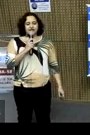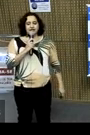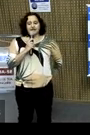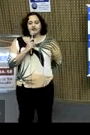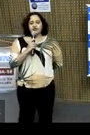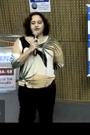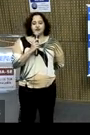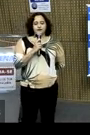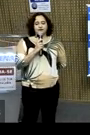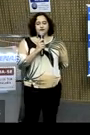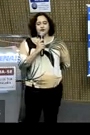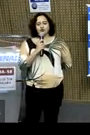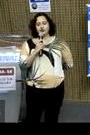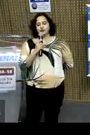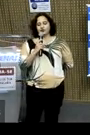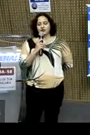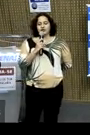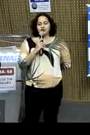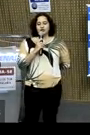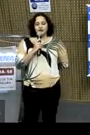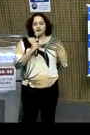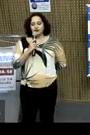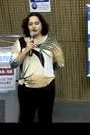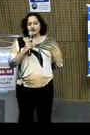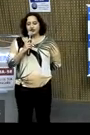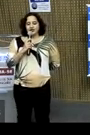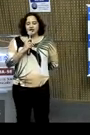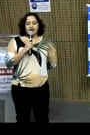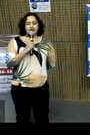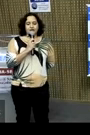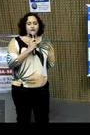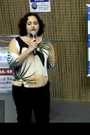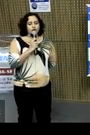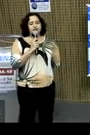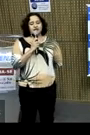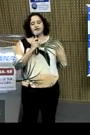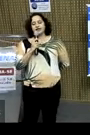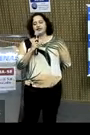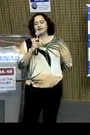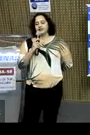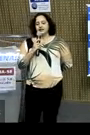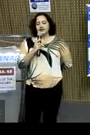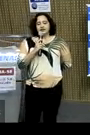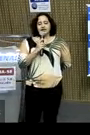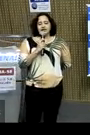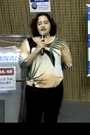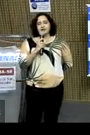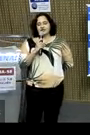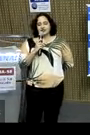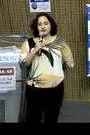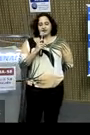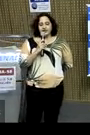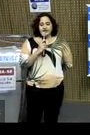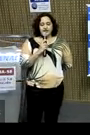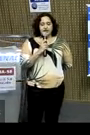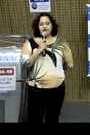Nossa carteira de serviço. Nós tivemos, em 2020, 2 suturas realizadas, drenagem de